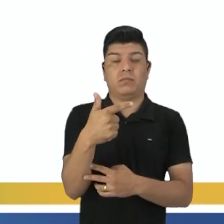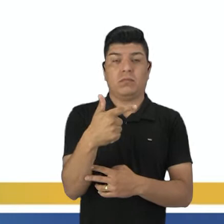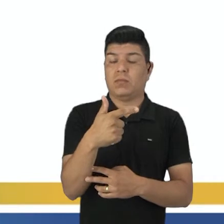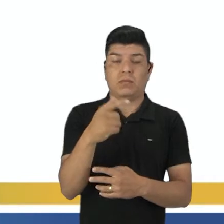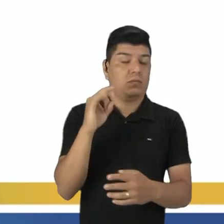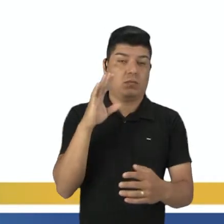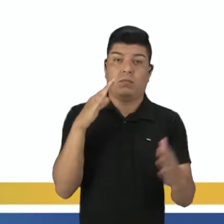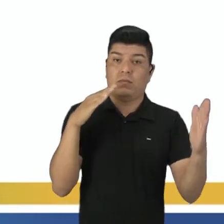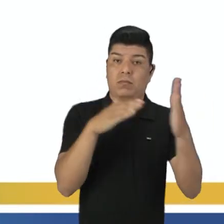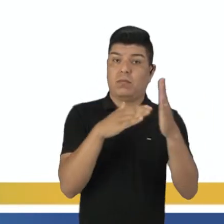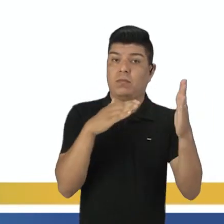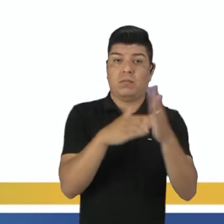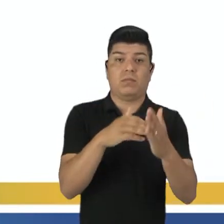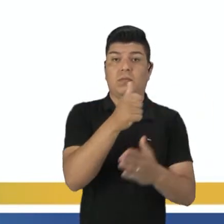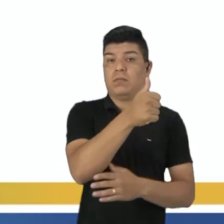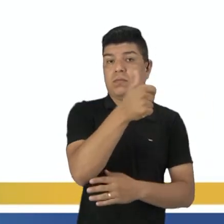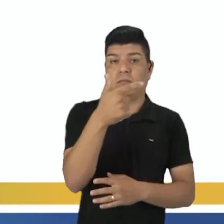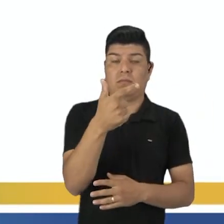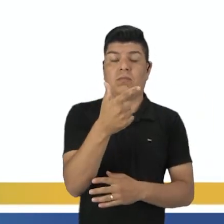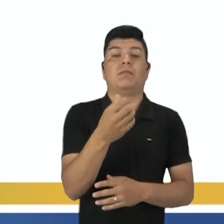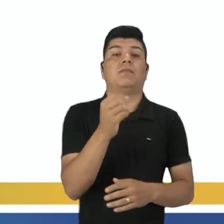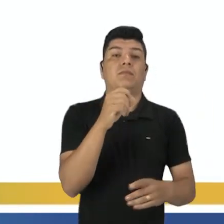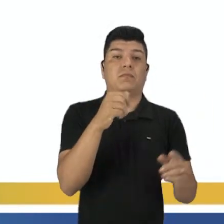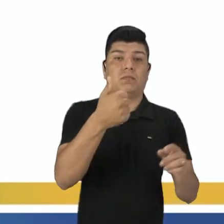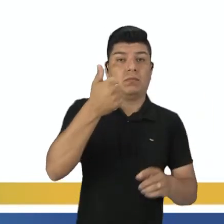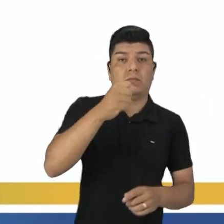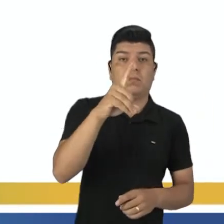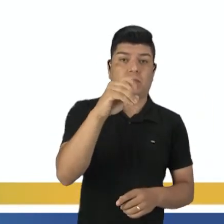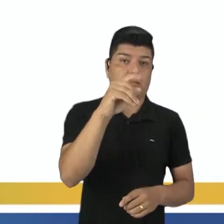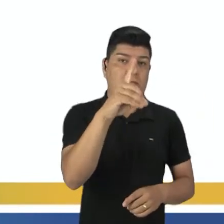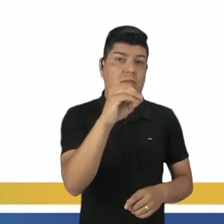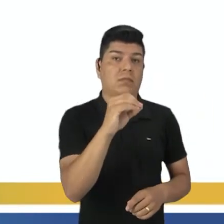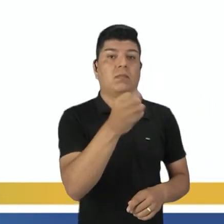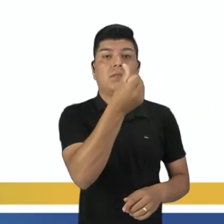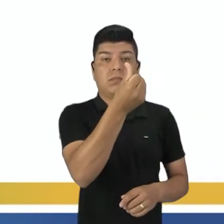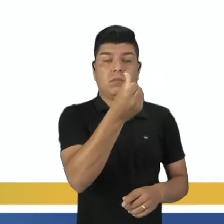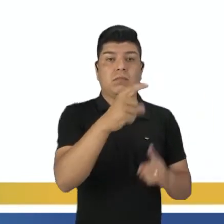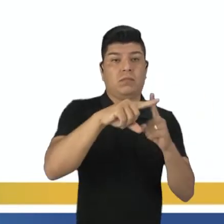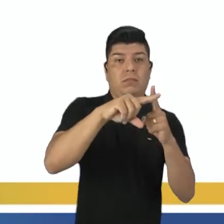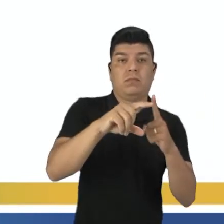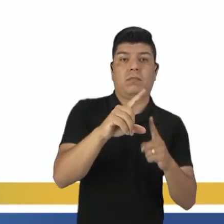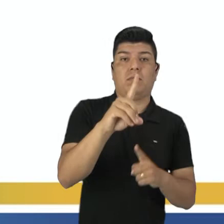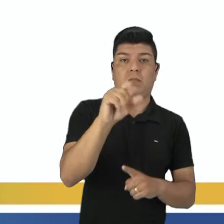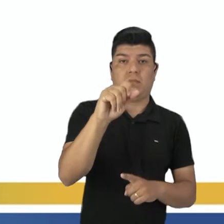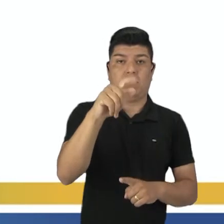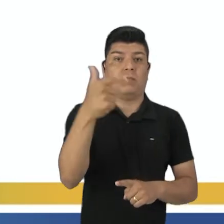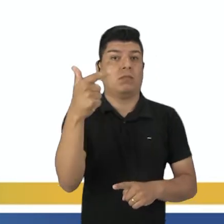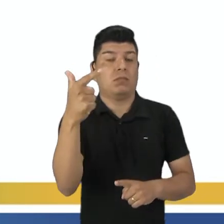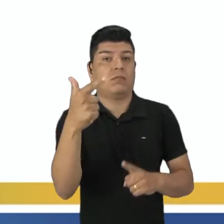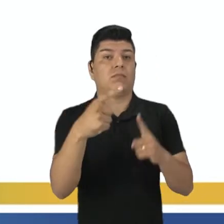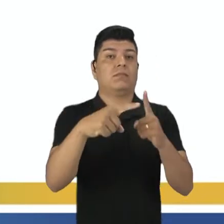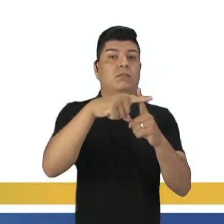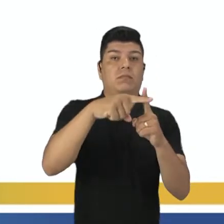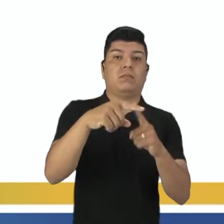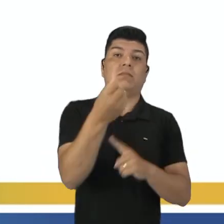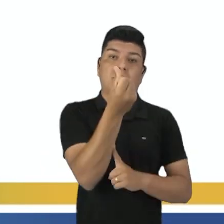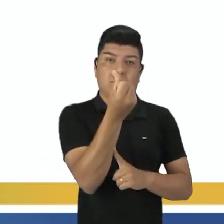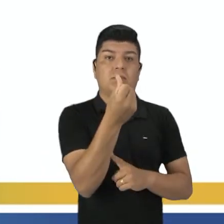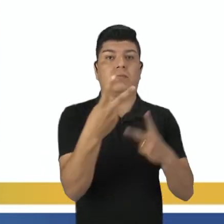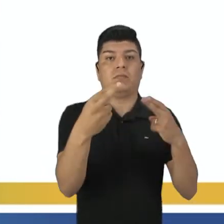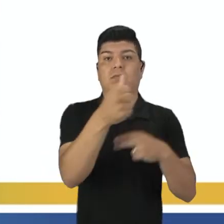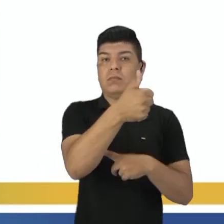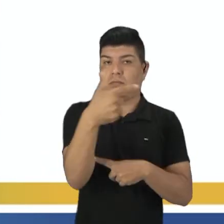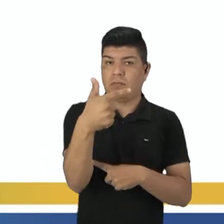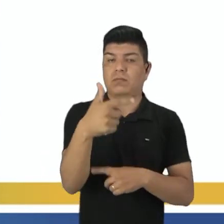tirar no primeiro dado é 6 e o máximo que eu posso tirar no segundo dado também é 6. Somando aí, né, essas duas faces, nós temos o número